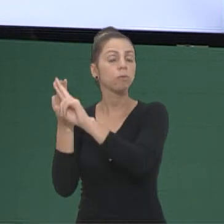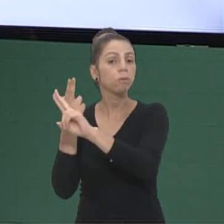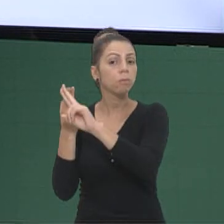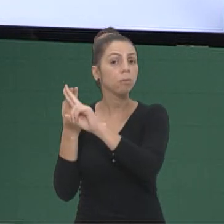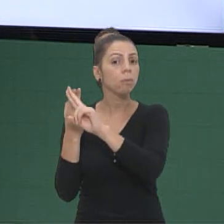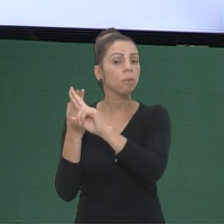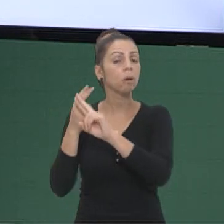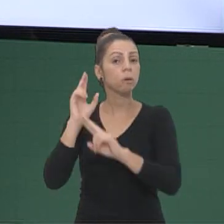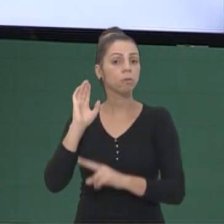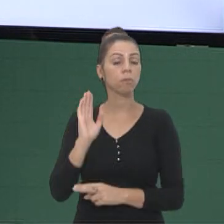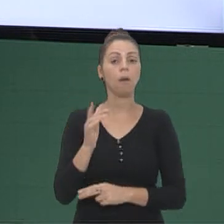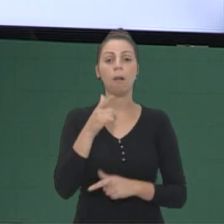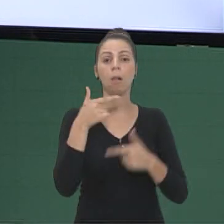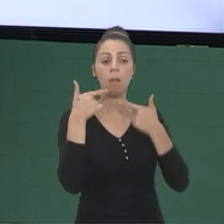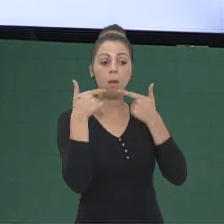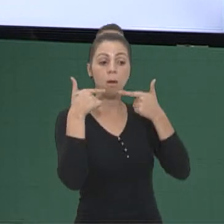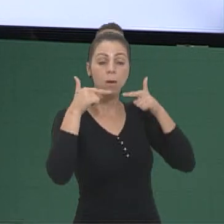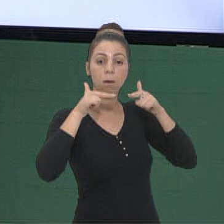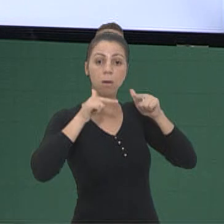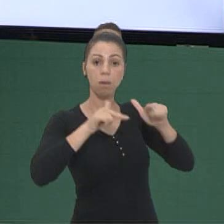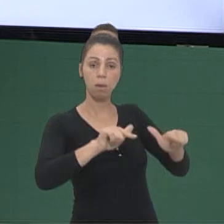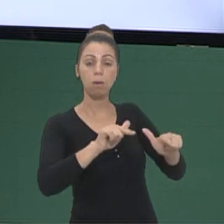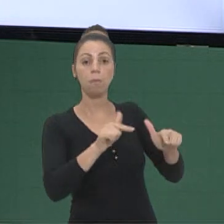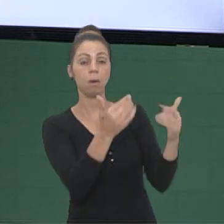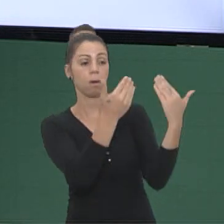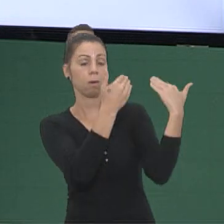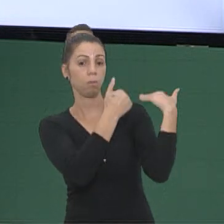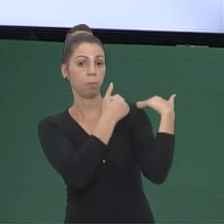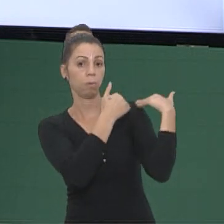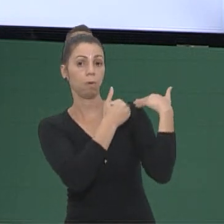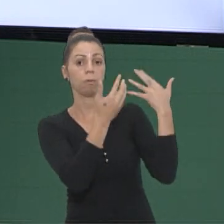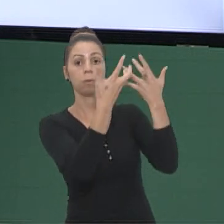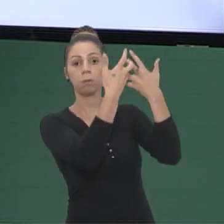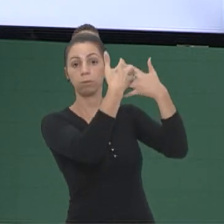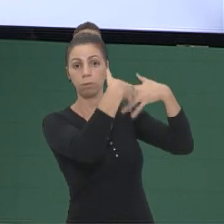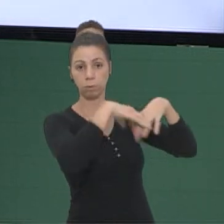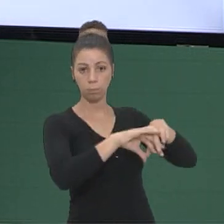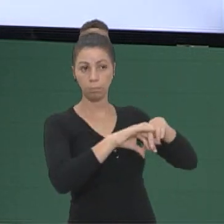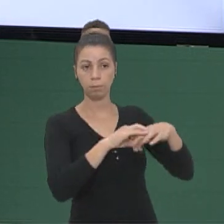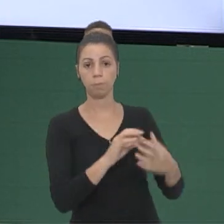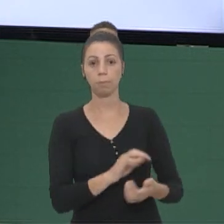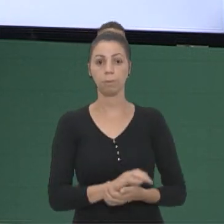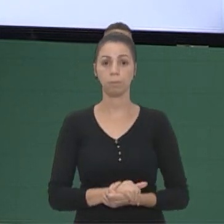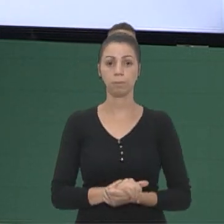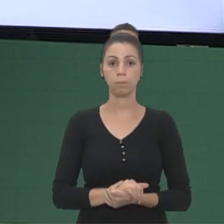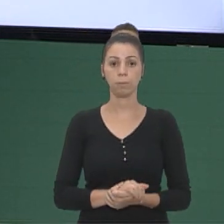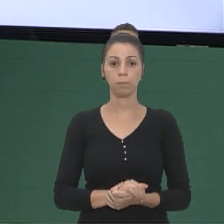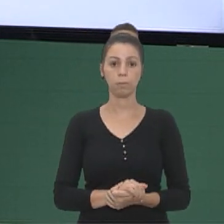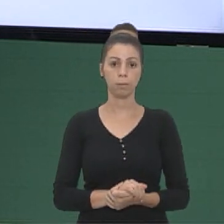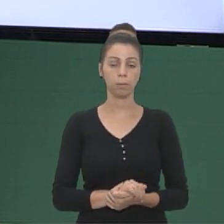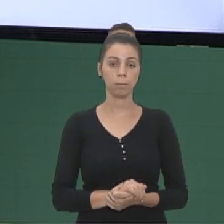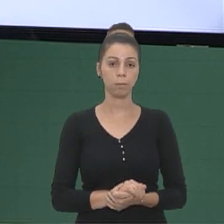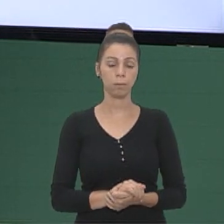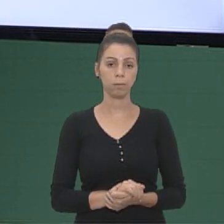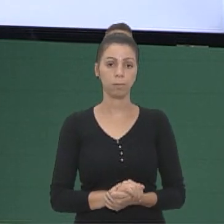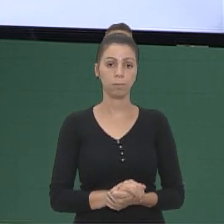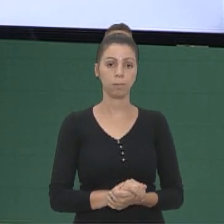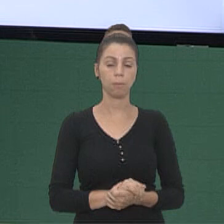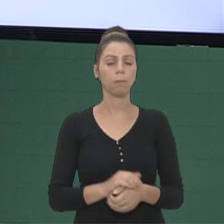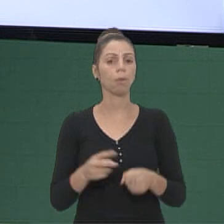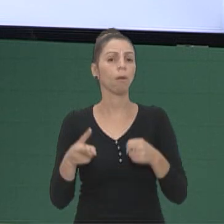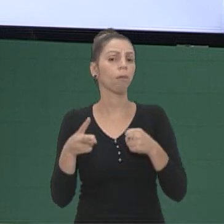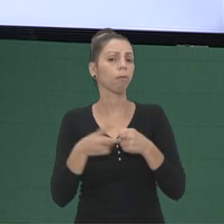falando de uma língua na qual nós somos responsáveis pelo seu funcionamento. Ok? Vamos continuando aqui. Verbo,